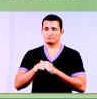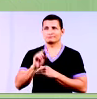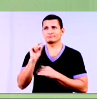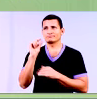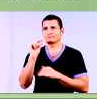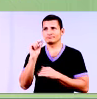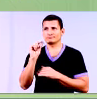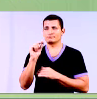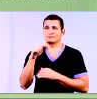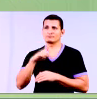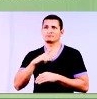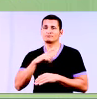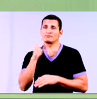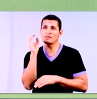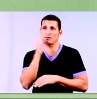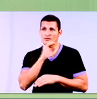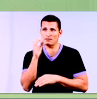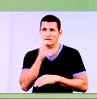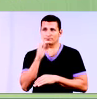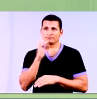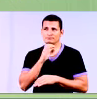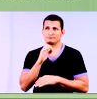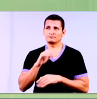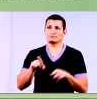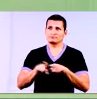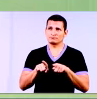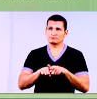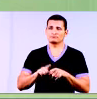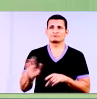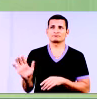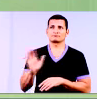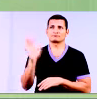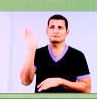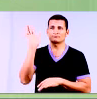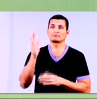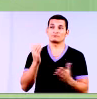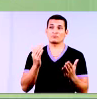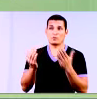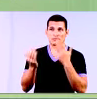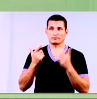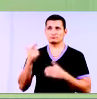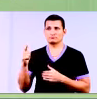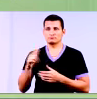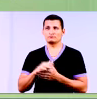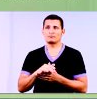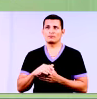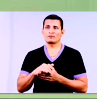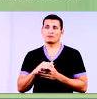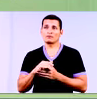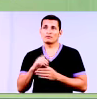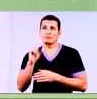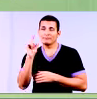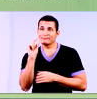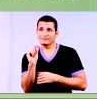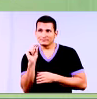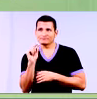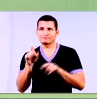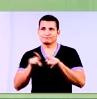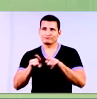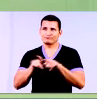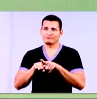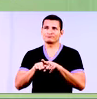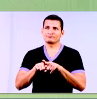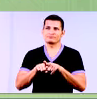ela tem altíssima velocidade, também tem um altíssimo custo quando comparado com as outras. O tamanho dela é um tamanho muito menor quando comparado às